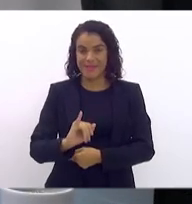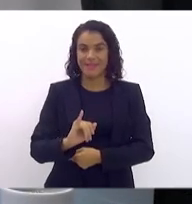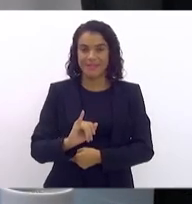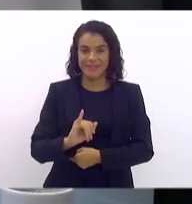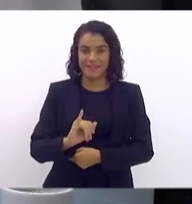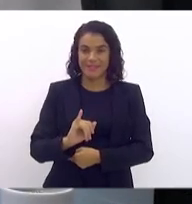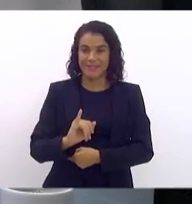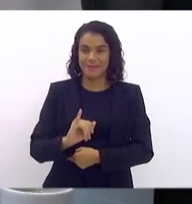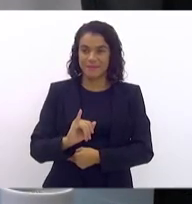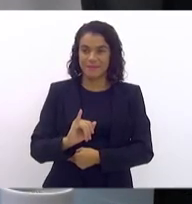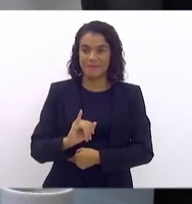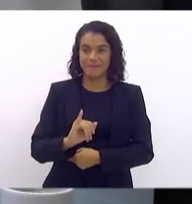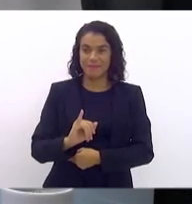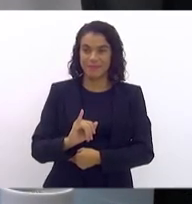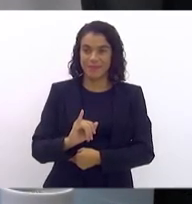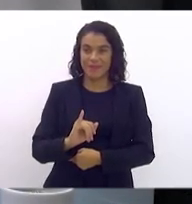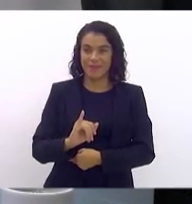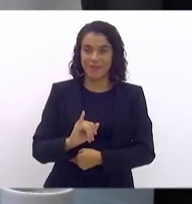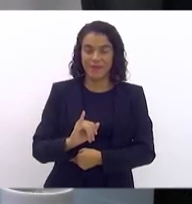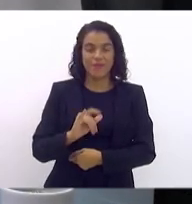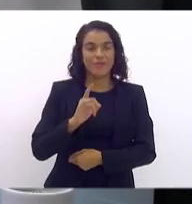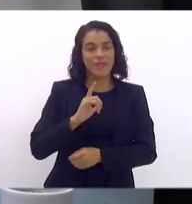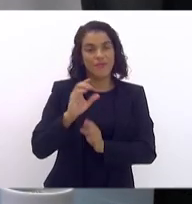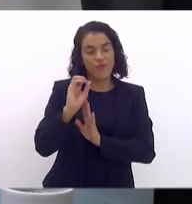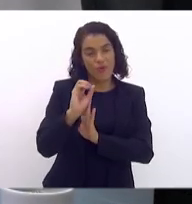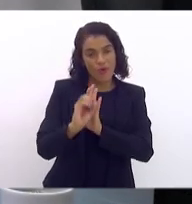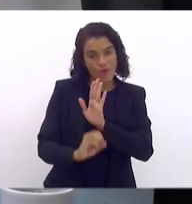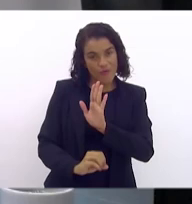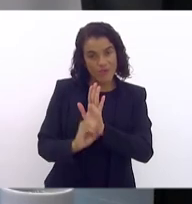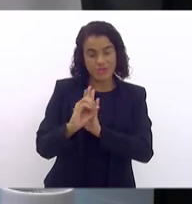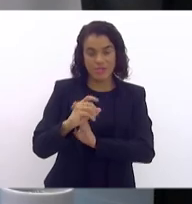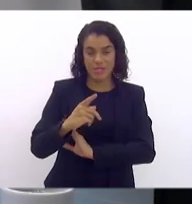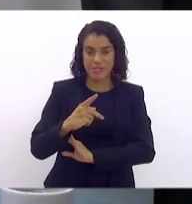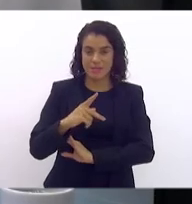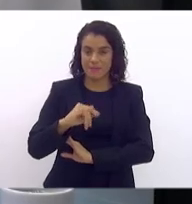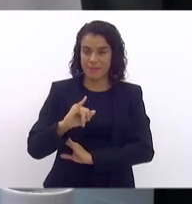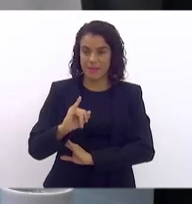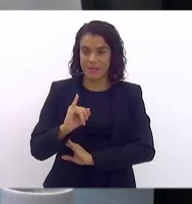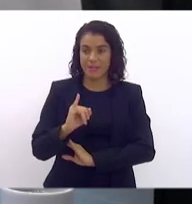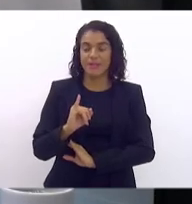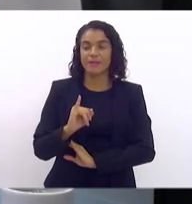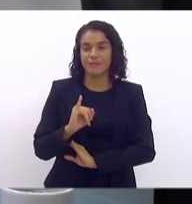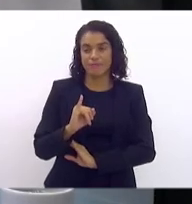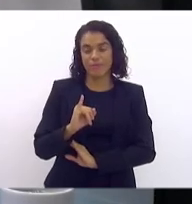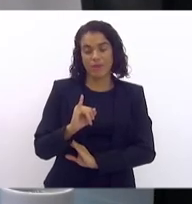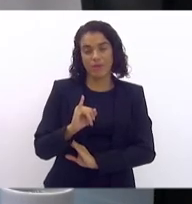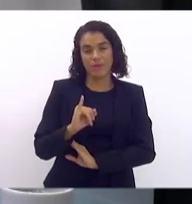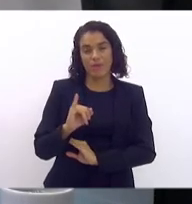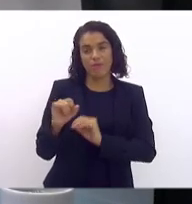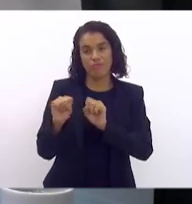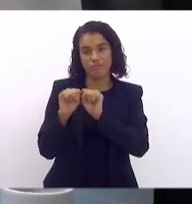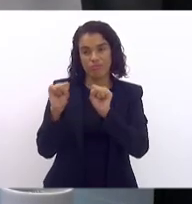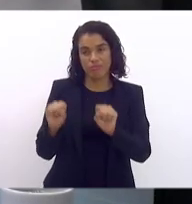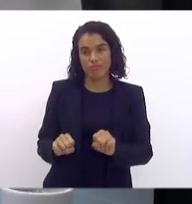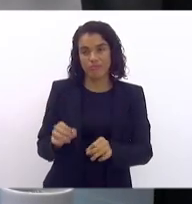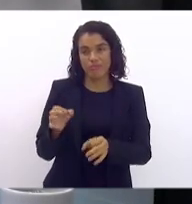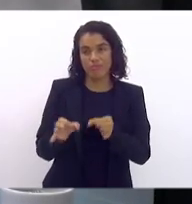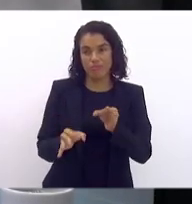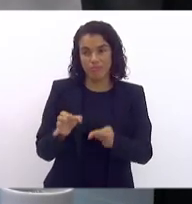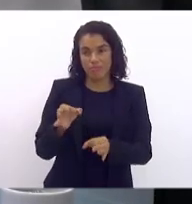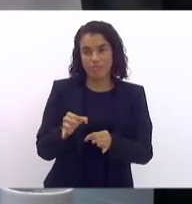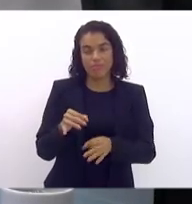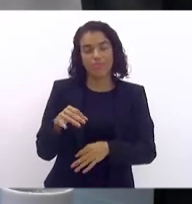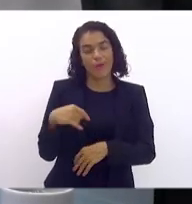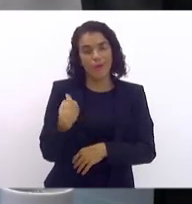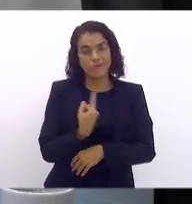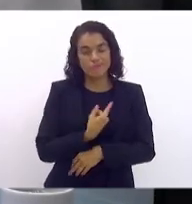havia feito a partir de um ofício da CPI a ao sistema de Justiça então a gente espera que